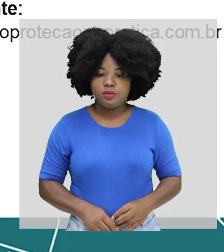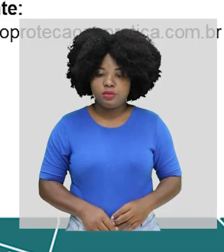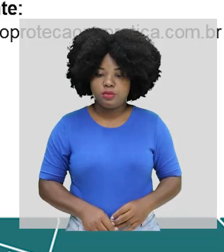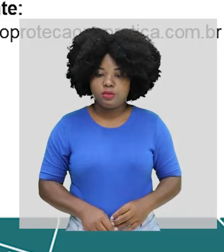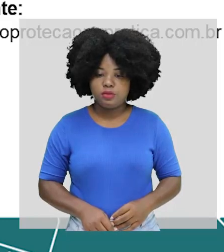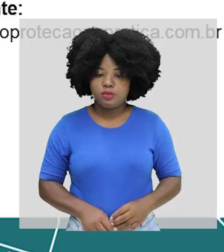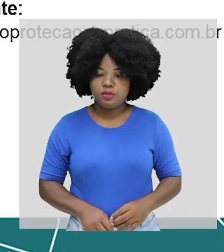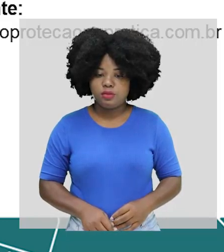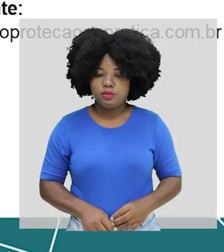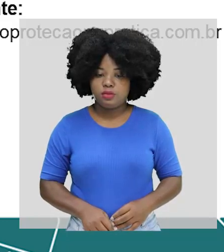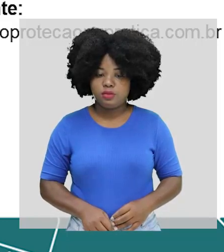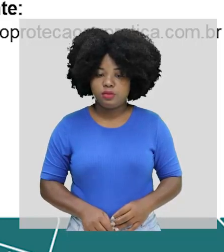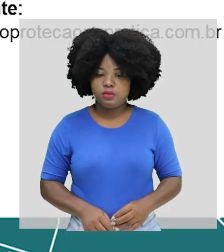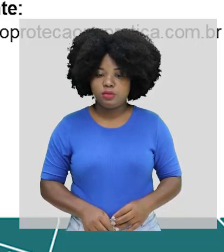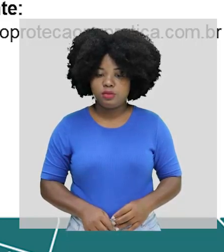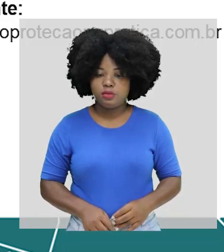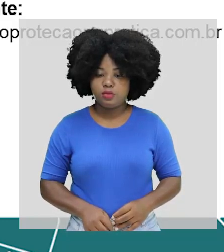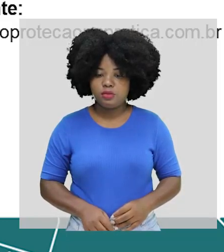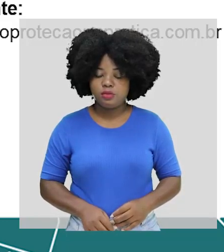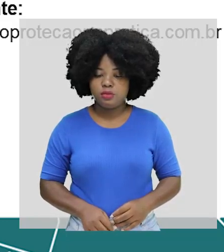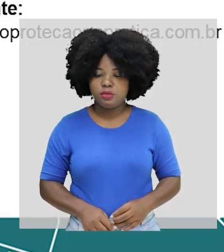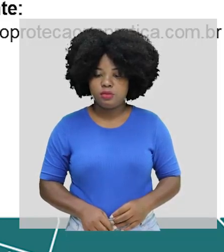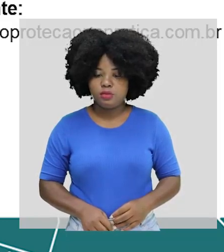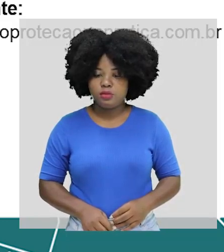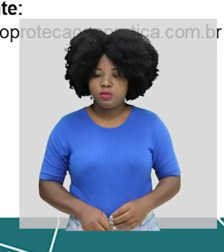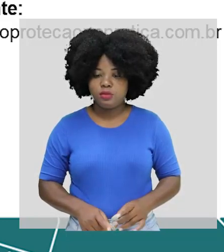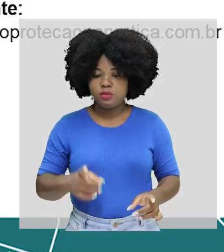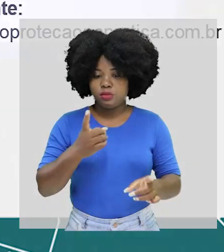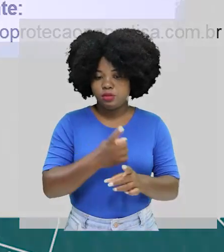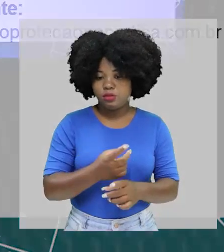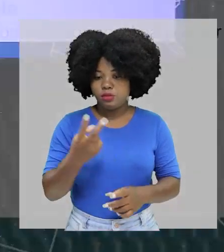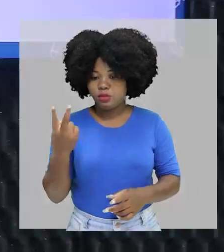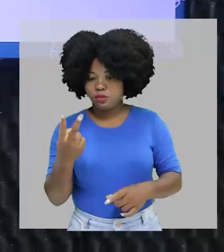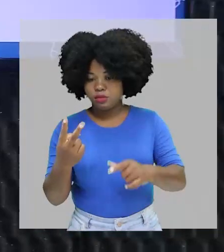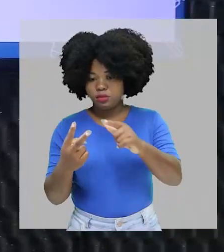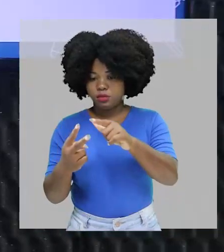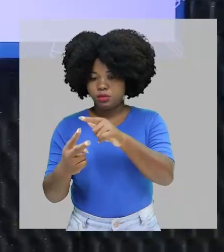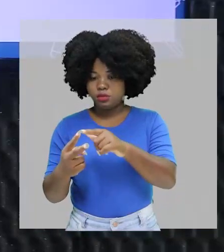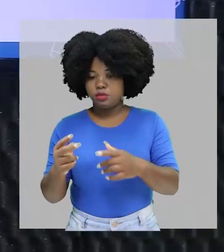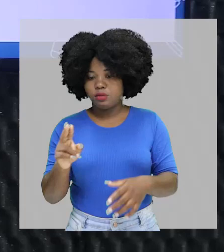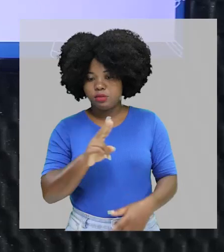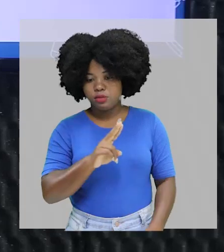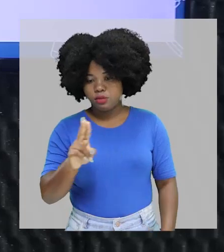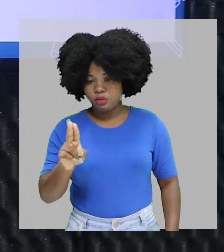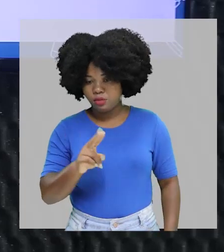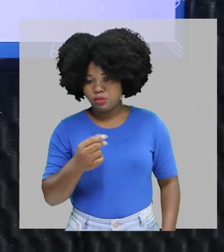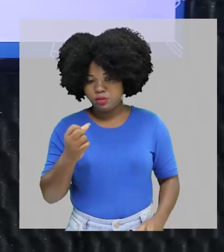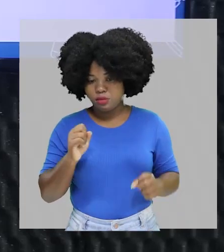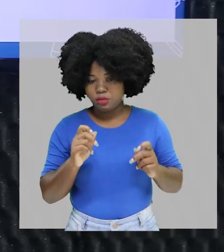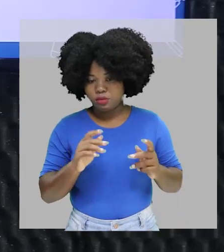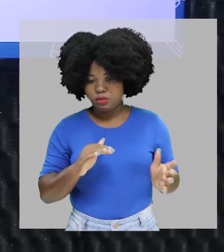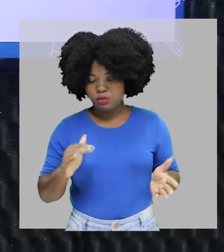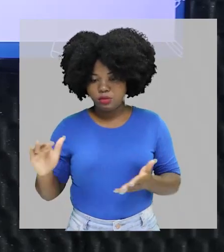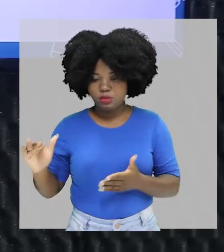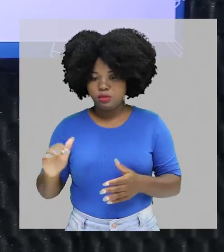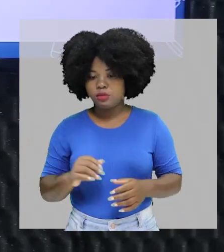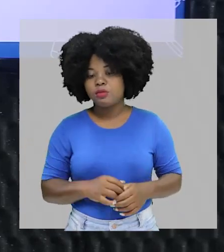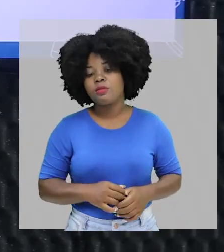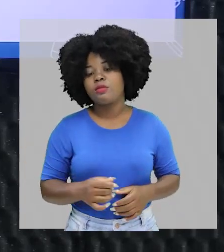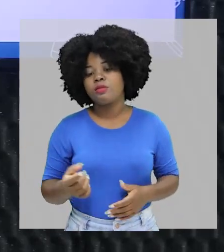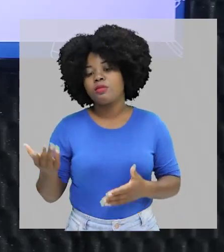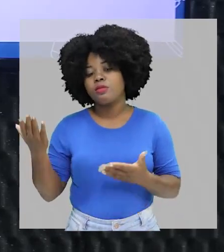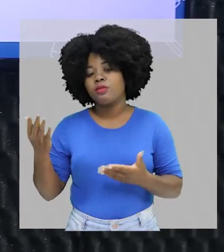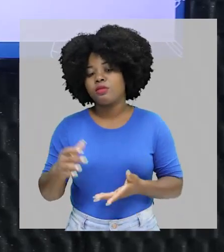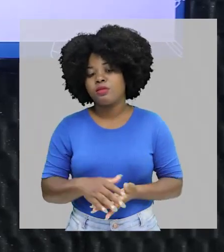então radionuclídeos. Vocês podem encontrar essas nomenclaturas, que são usados no diagnóstico e tratamento